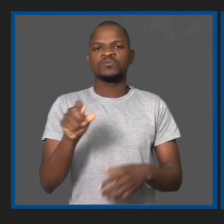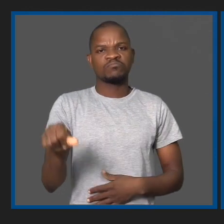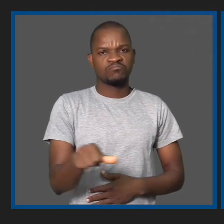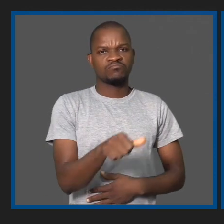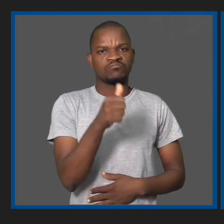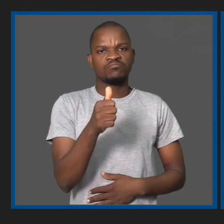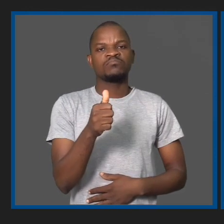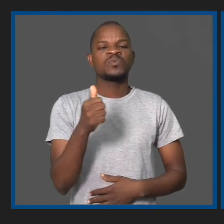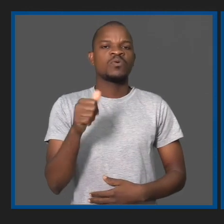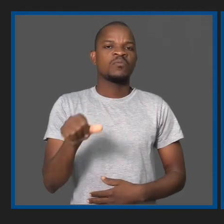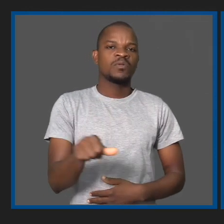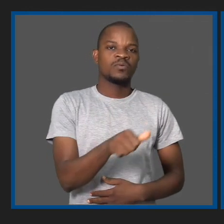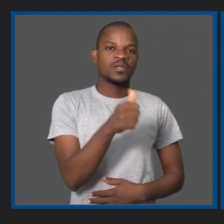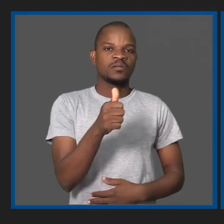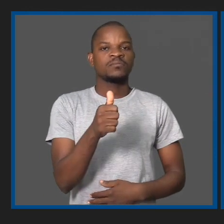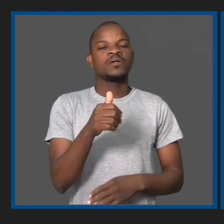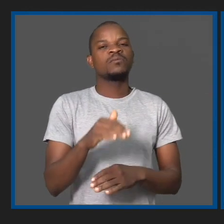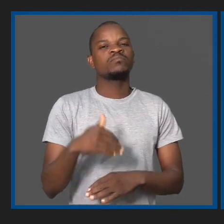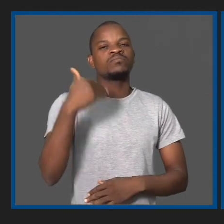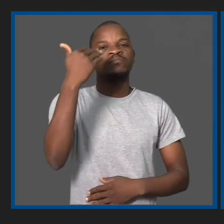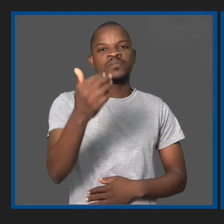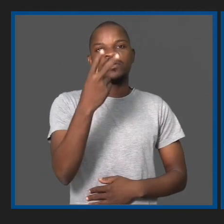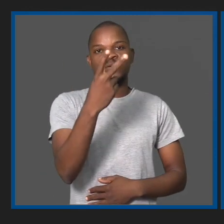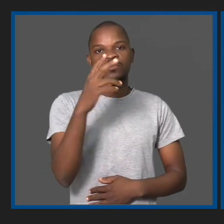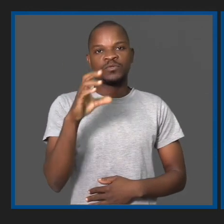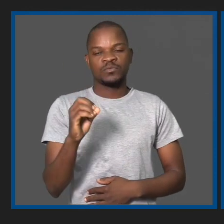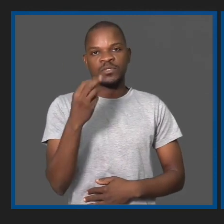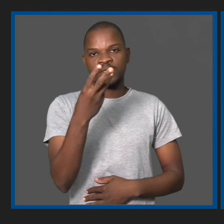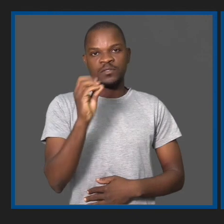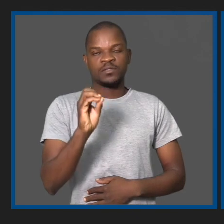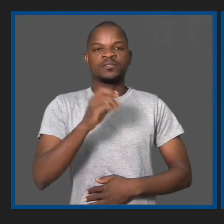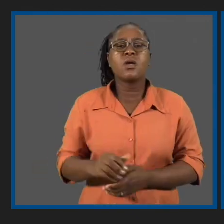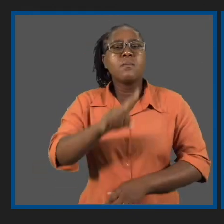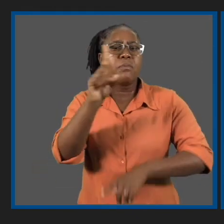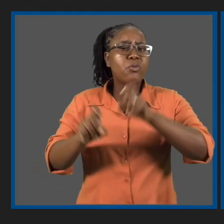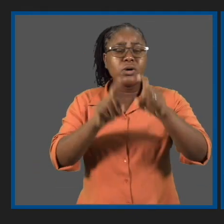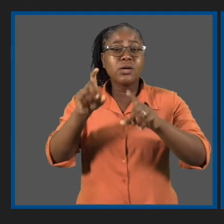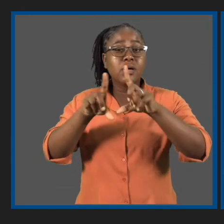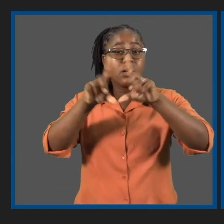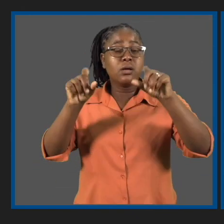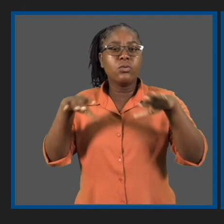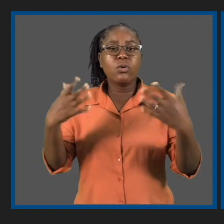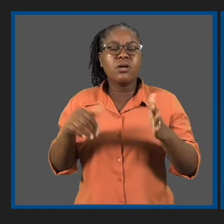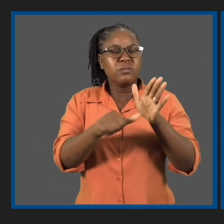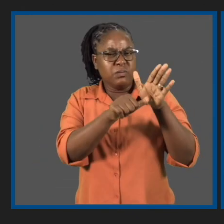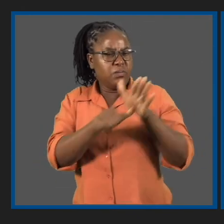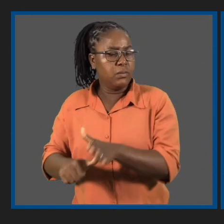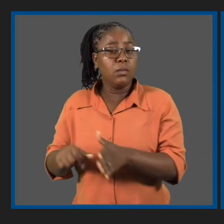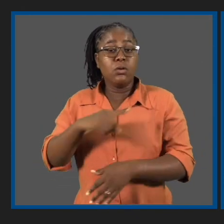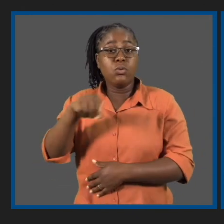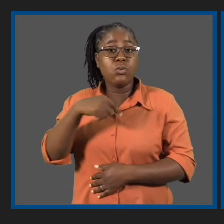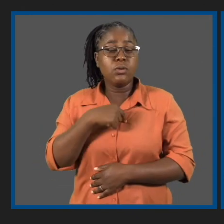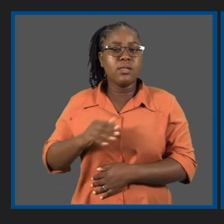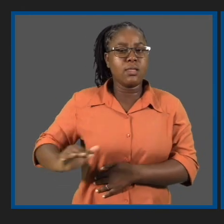é possível fazermos uma diferença maior até do instrumento. Questionados sobre a